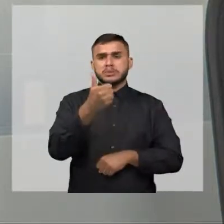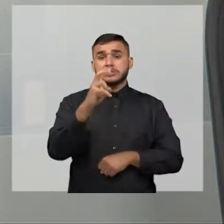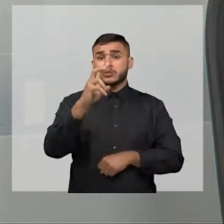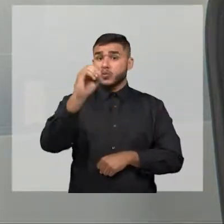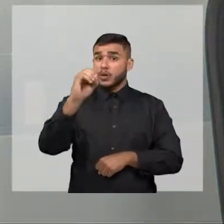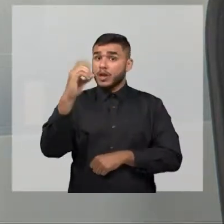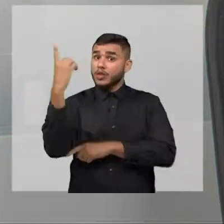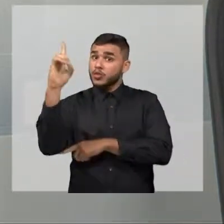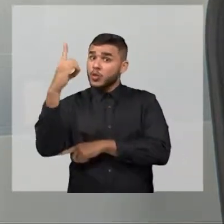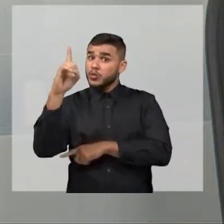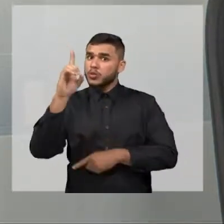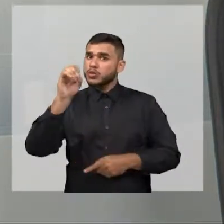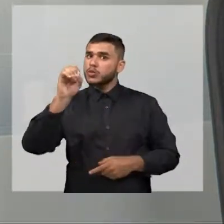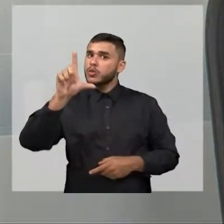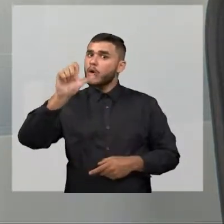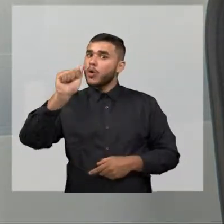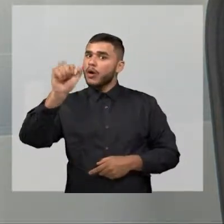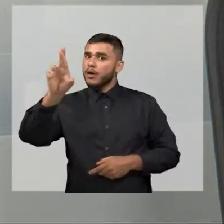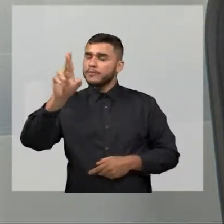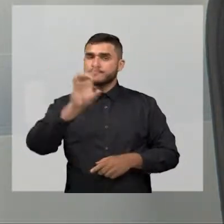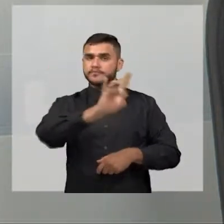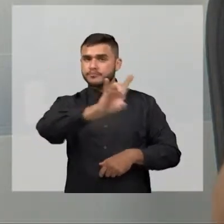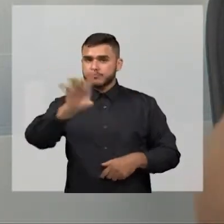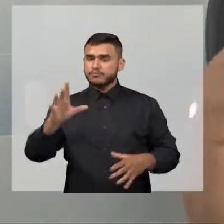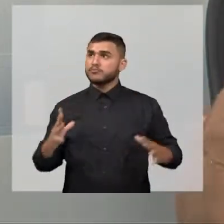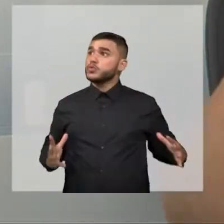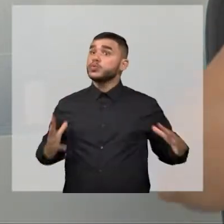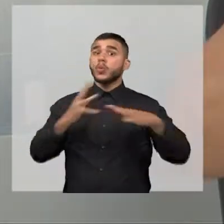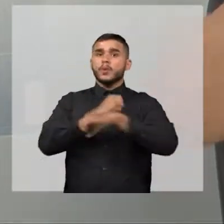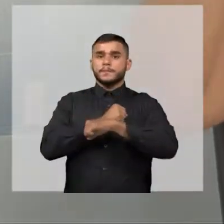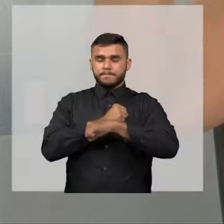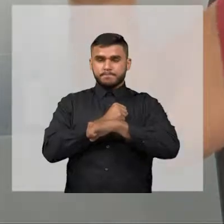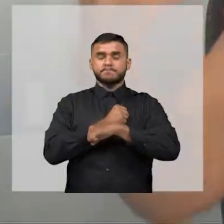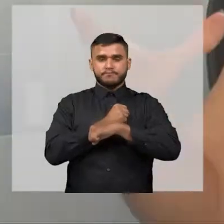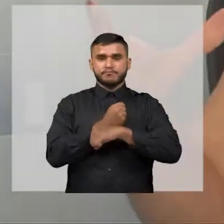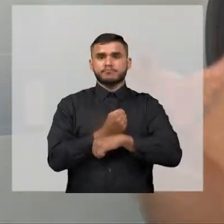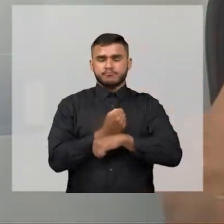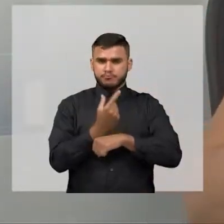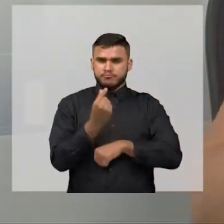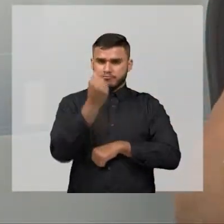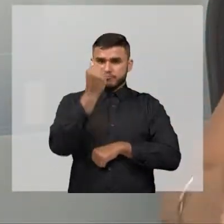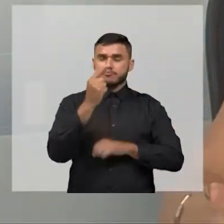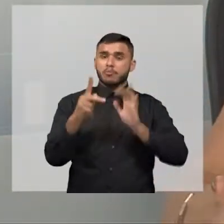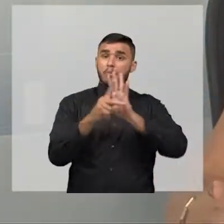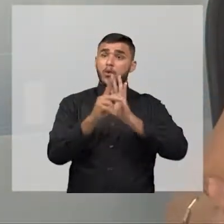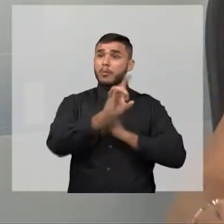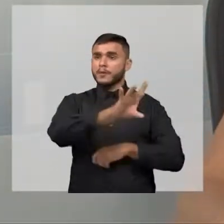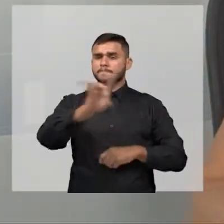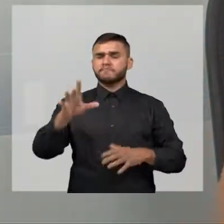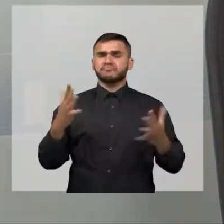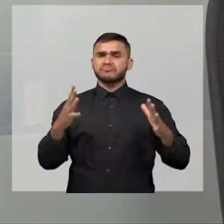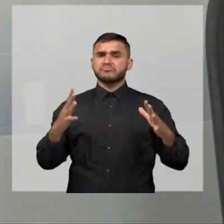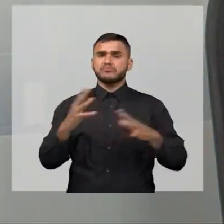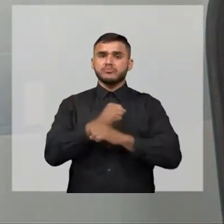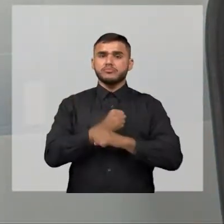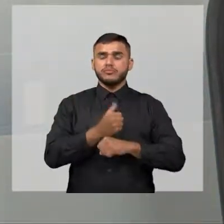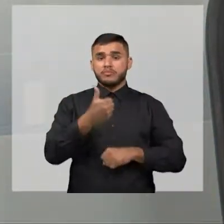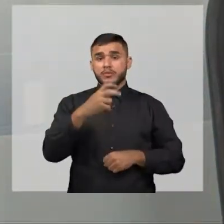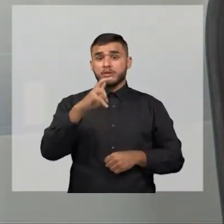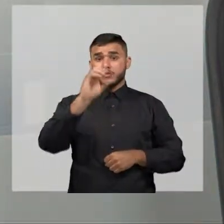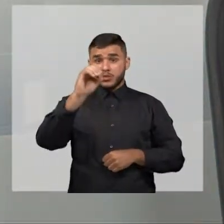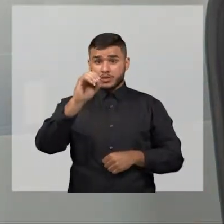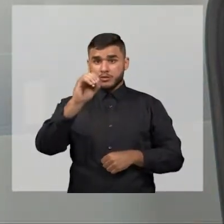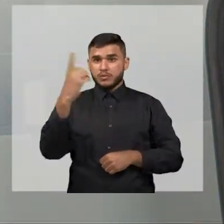média $150 por cabeça, né? Se você dividir o tanto de dinheiro que o SUS gasta pela população brasileira, dá mais ou menos